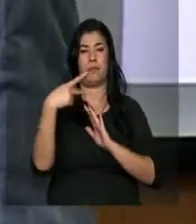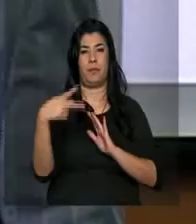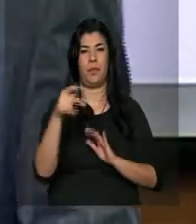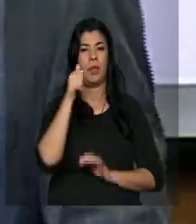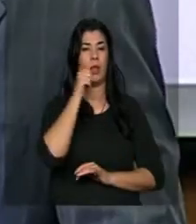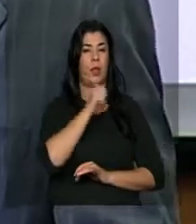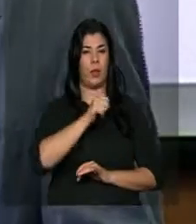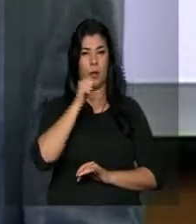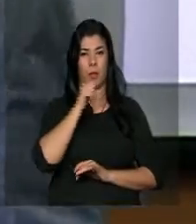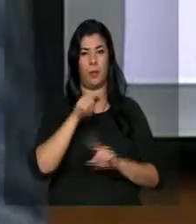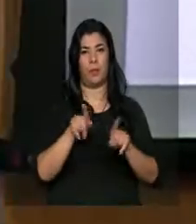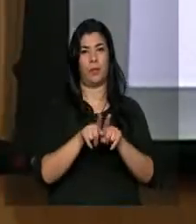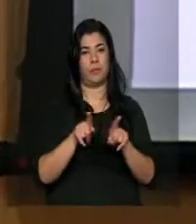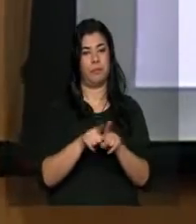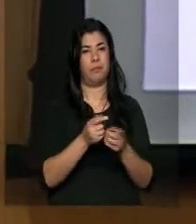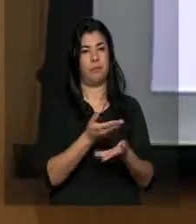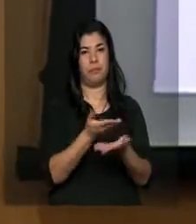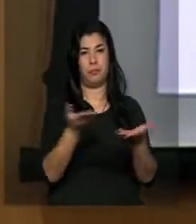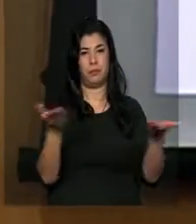mulher.